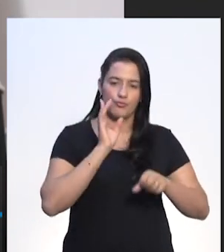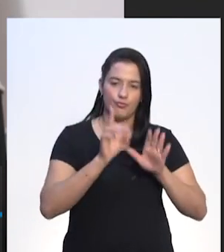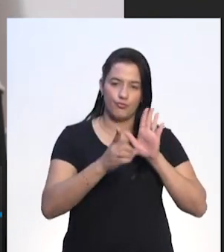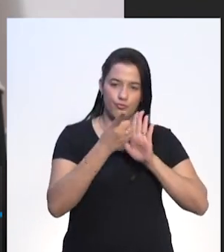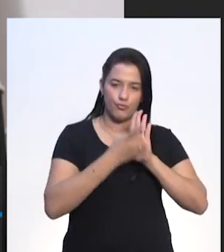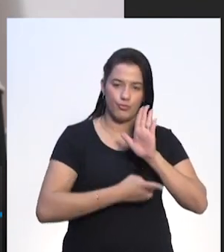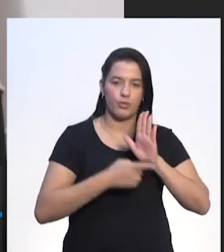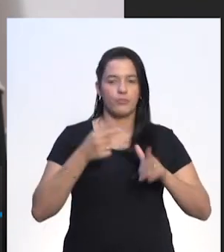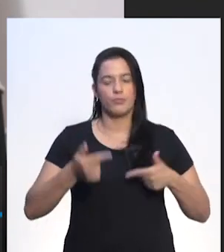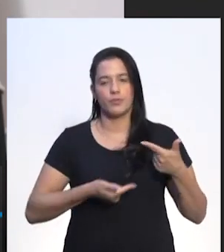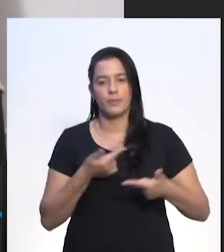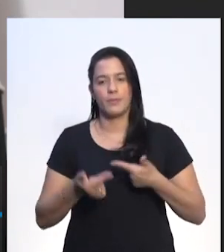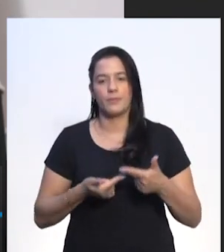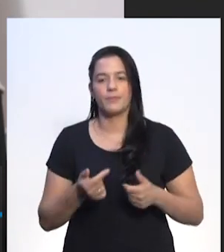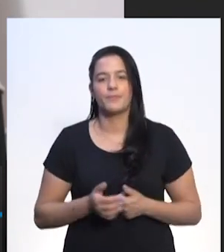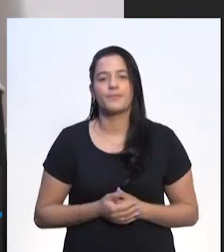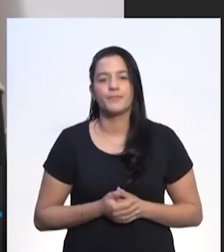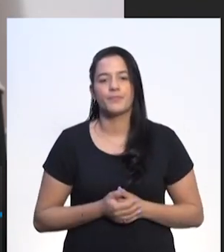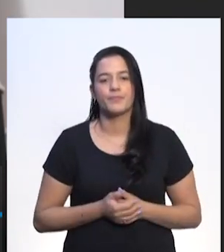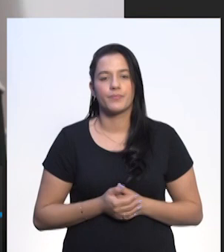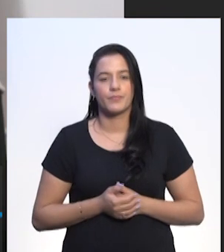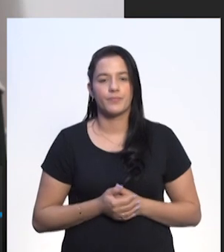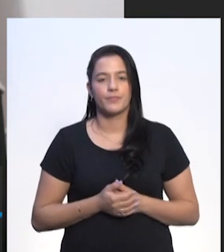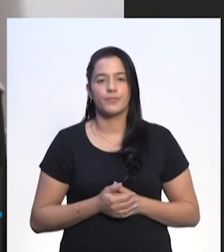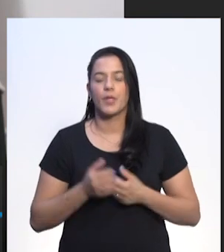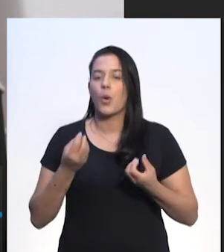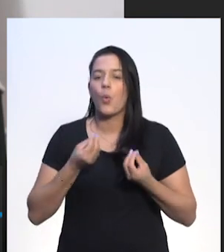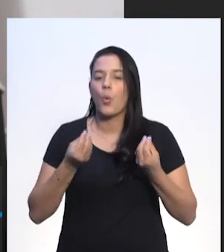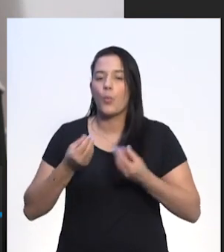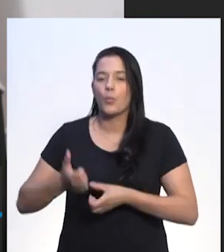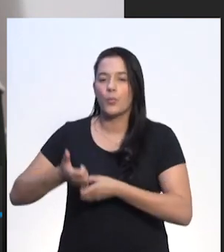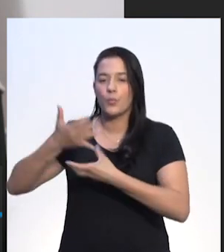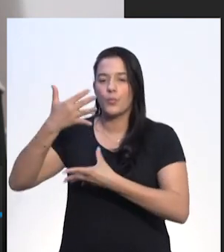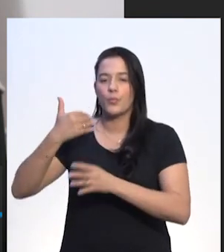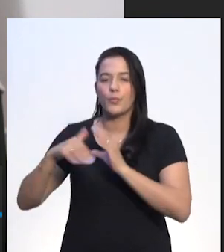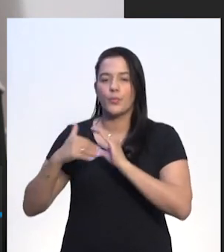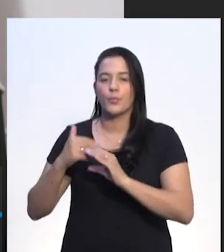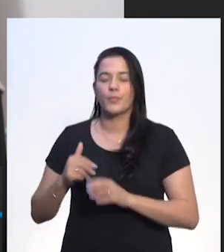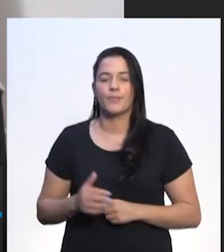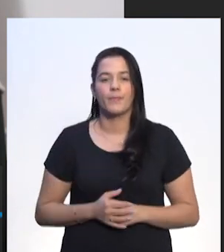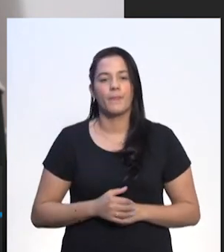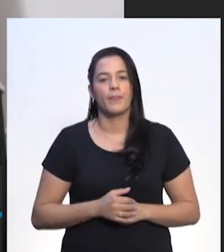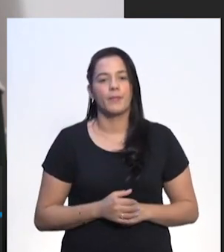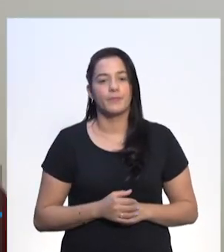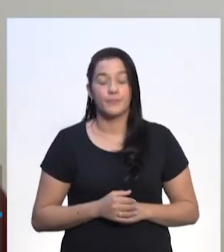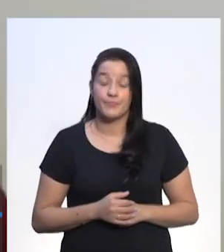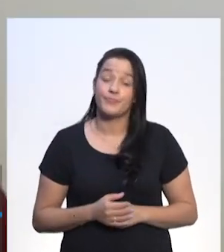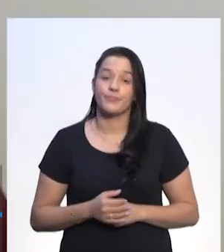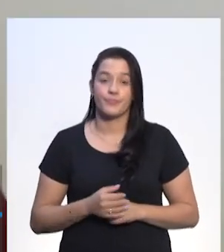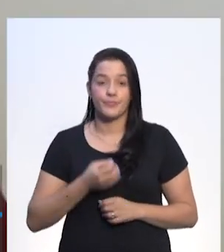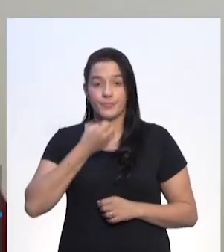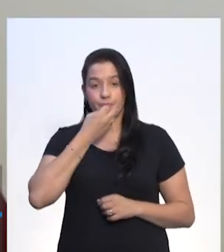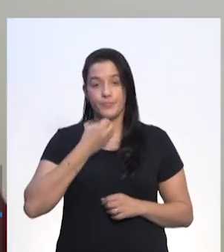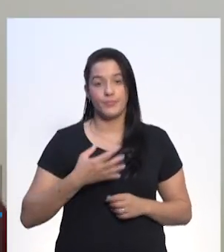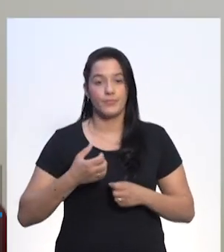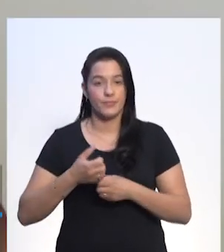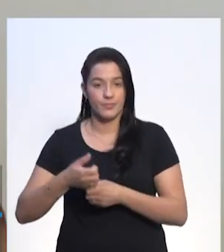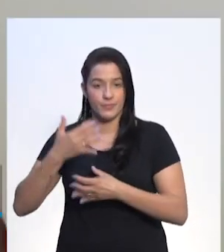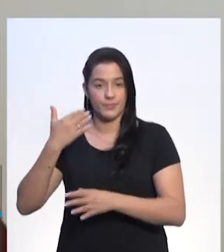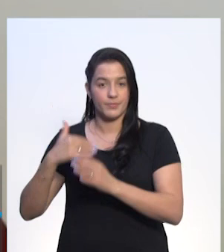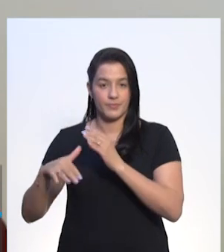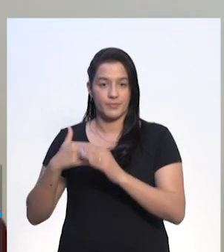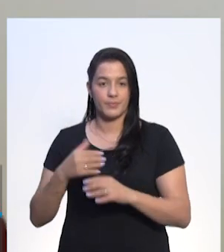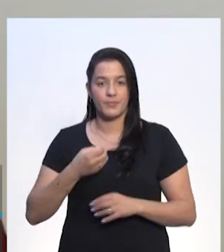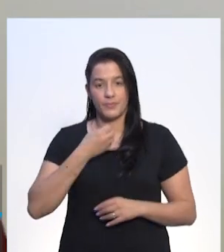trabalhador. Como está aí o chat, Jennifer? As interações estão muito interessantes e a maioria dos alunos